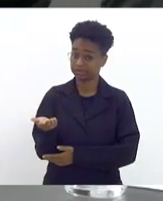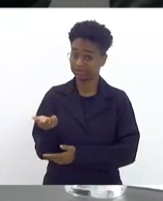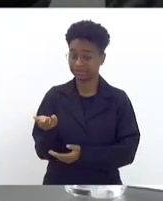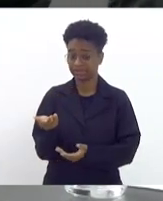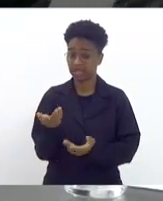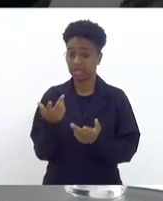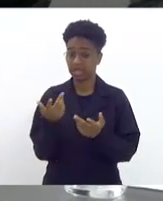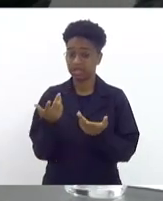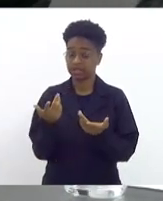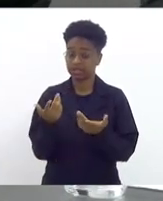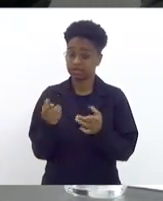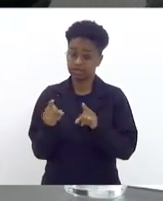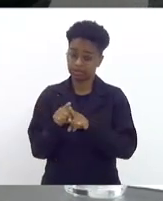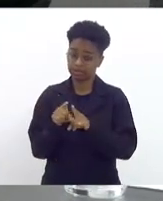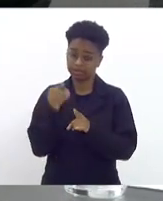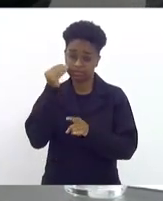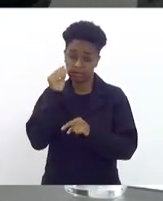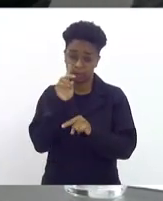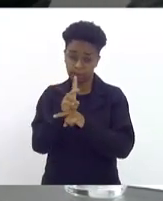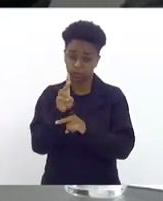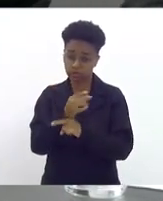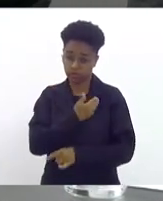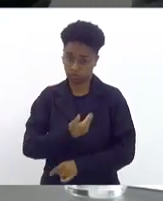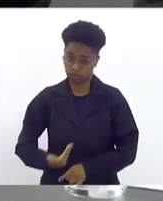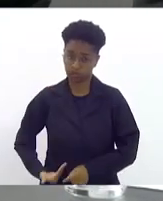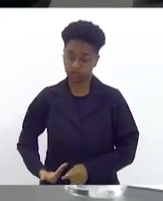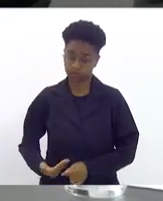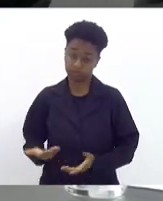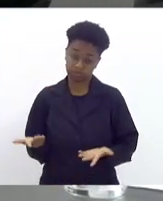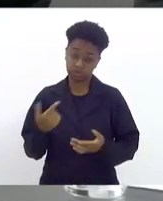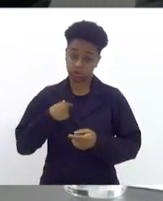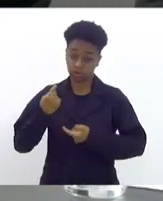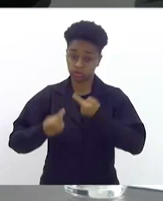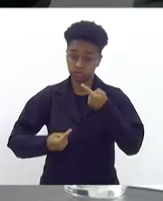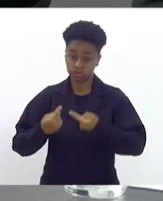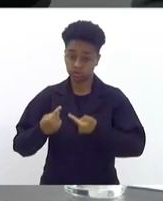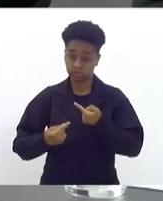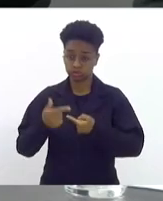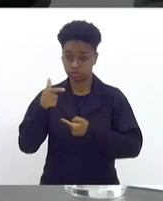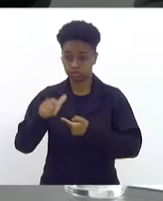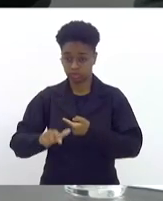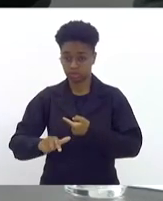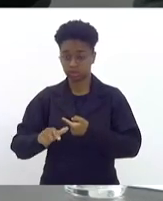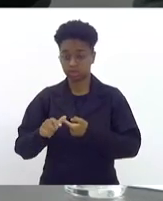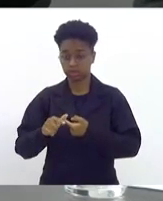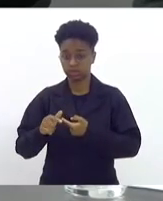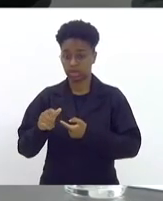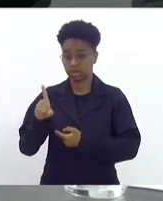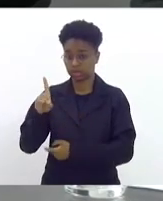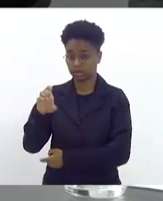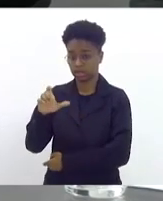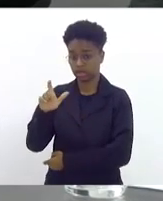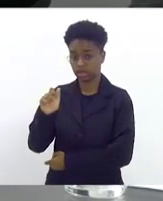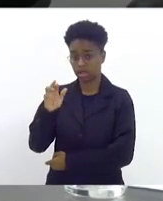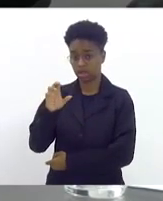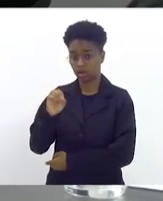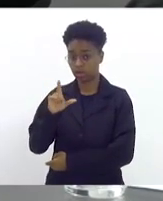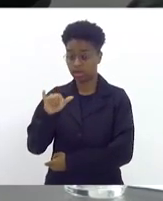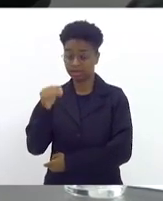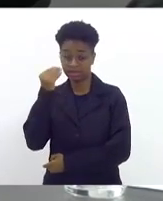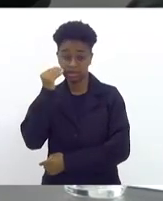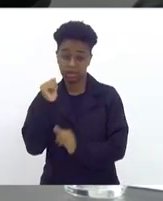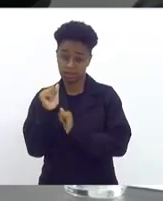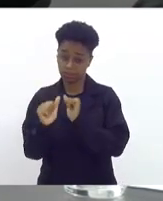até para proteger o governo E aí eu tô discutindo novamente não seria o caso da gente